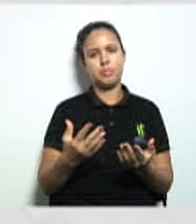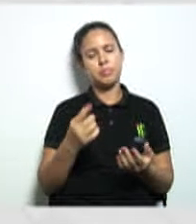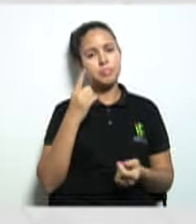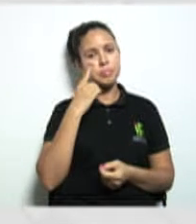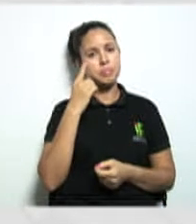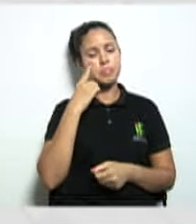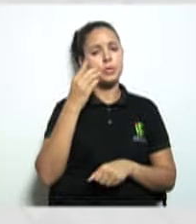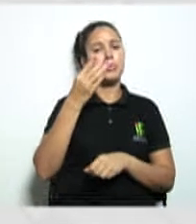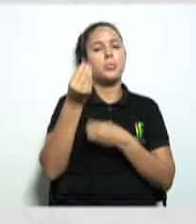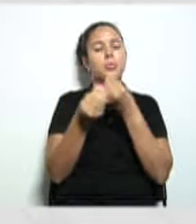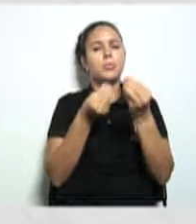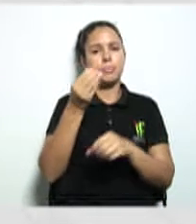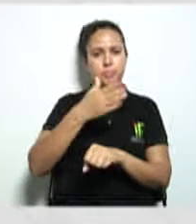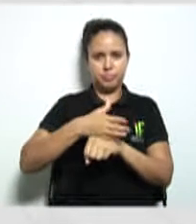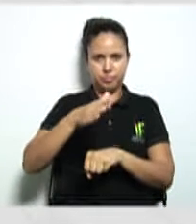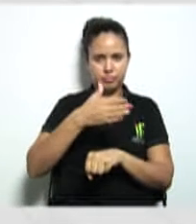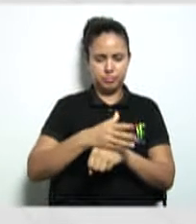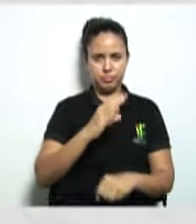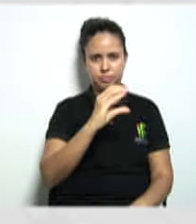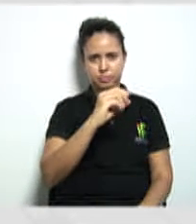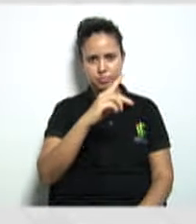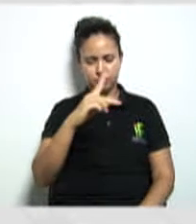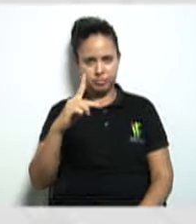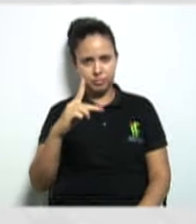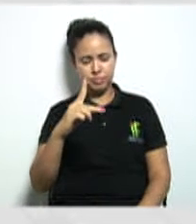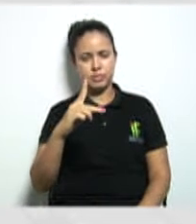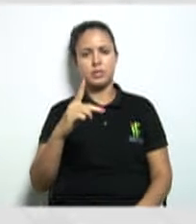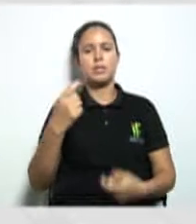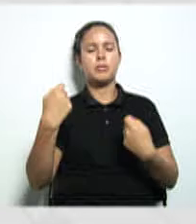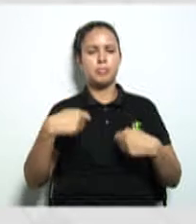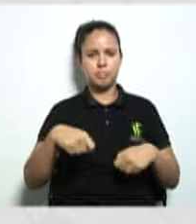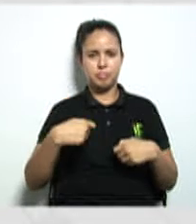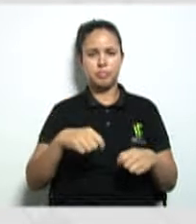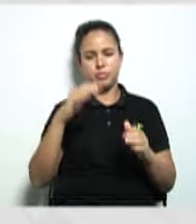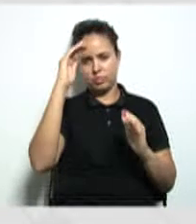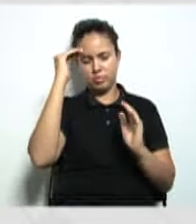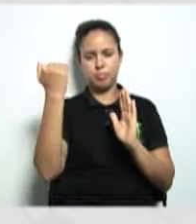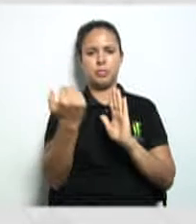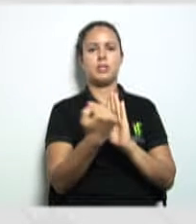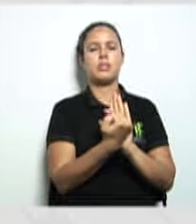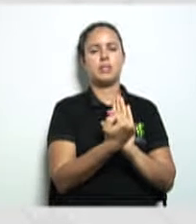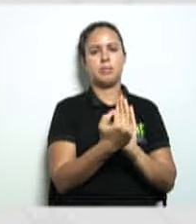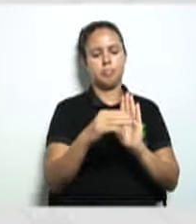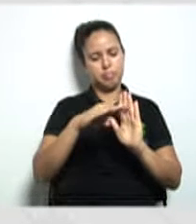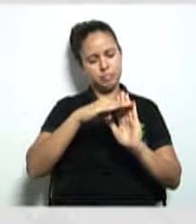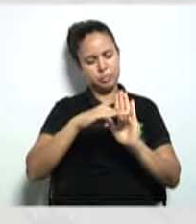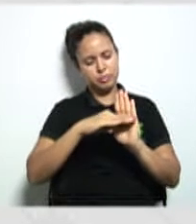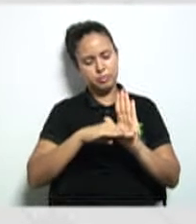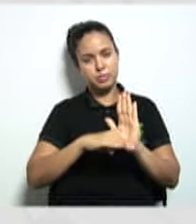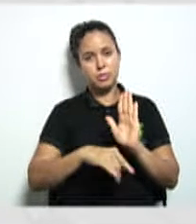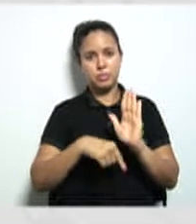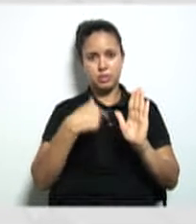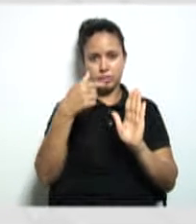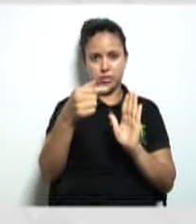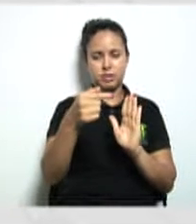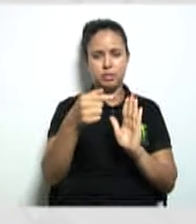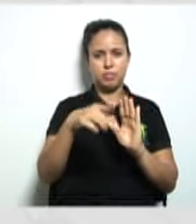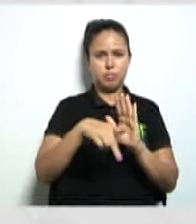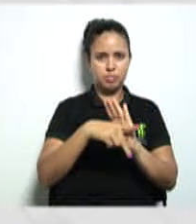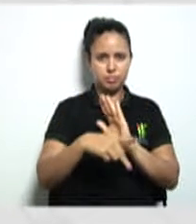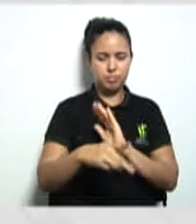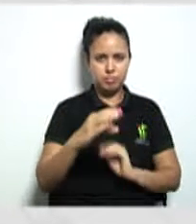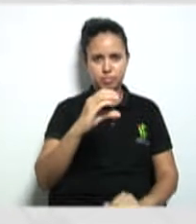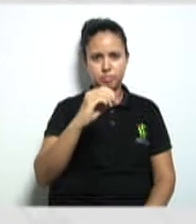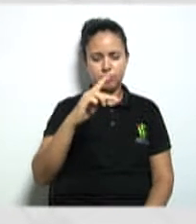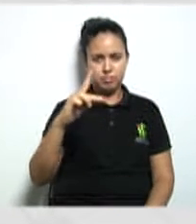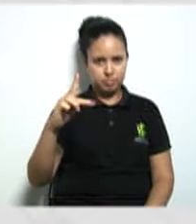em prática, uma vez que seguimos, né, os princípios do cooperativismo, que é